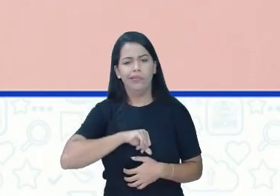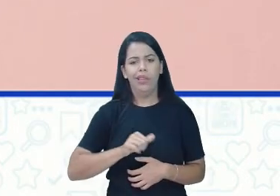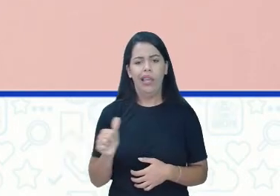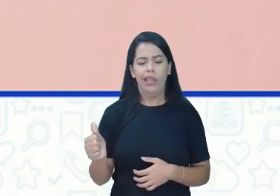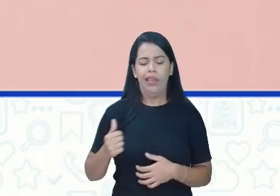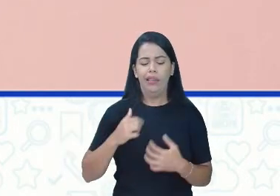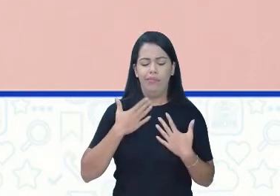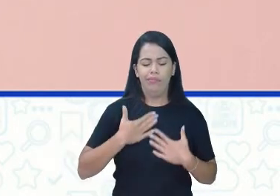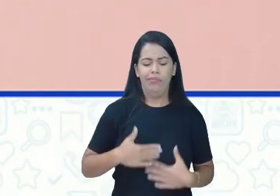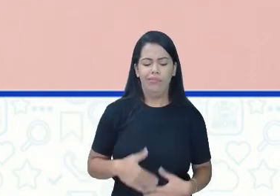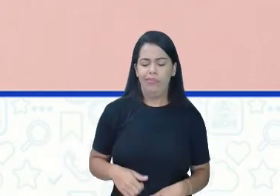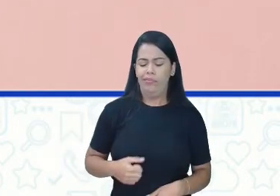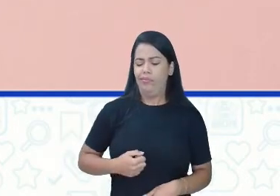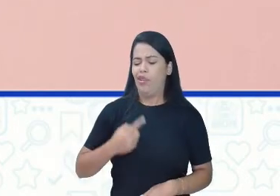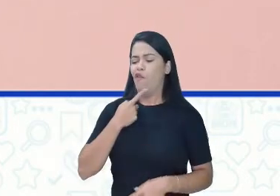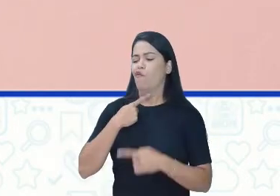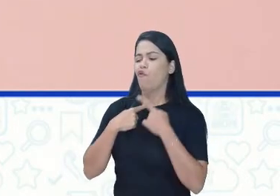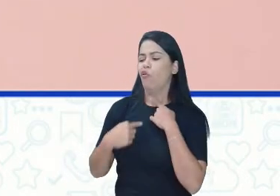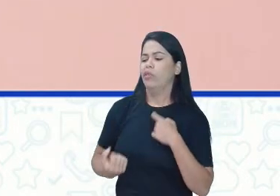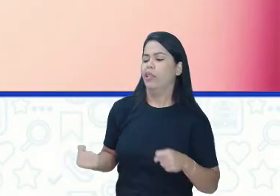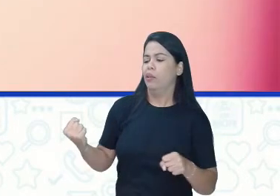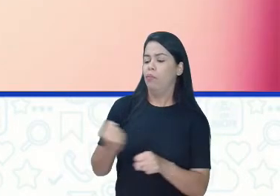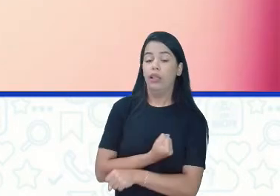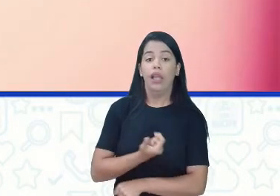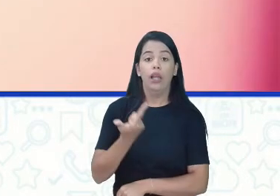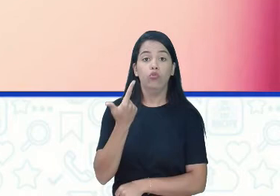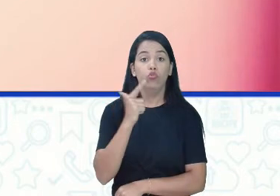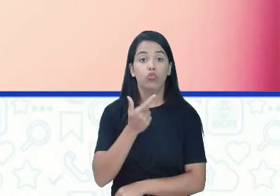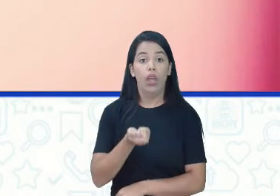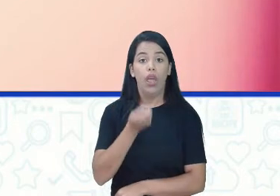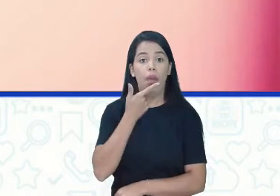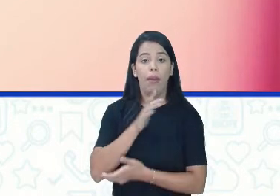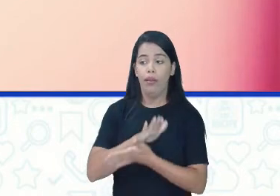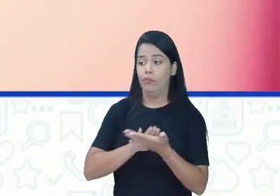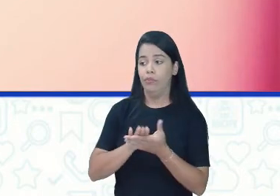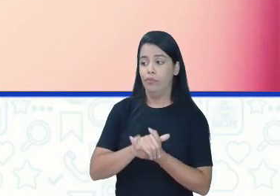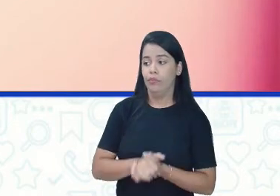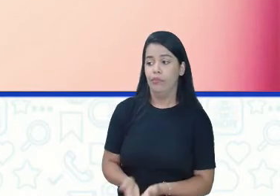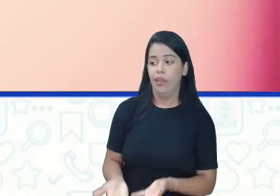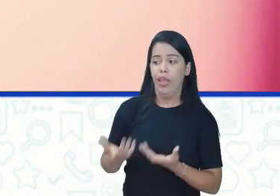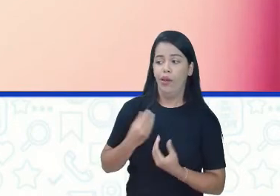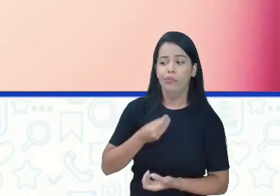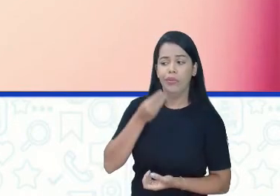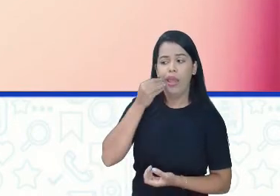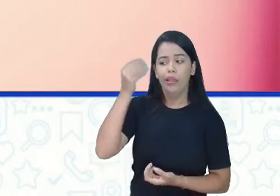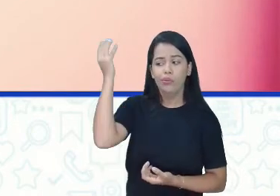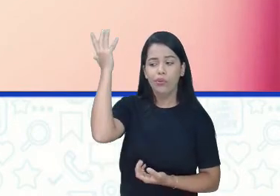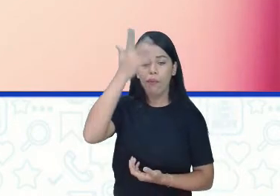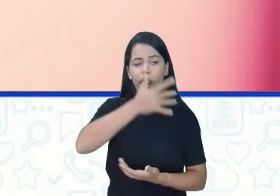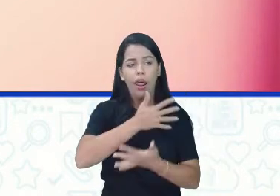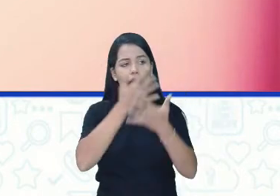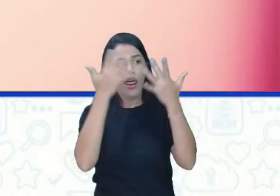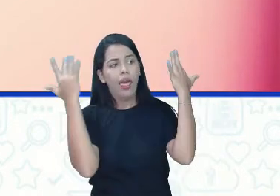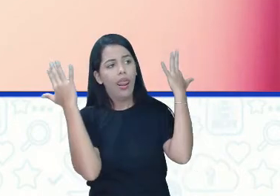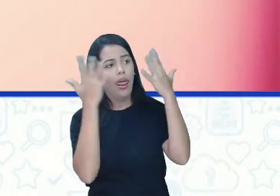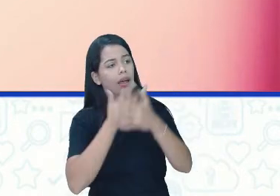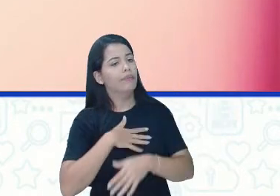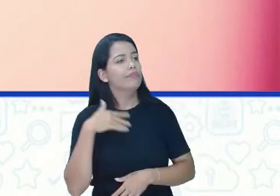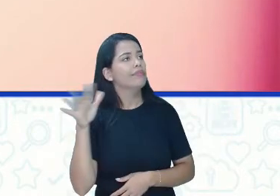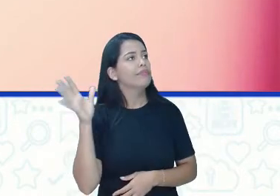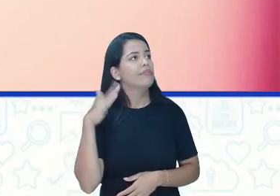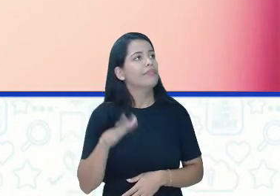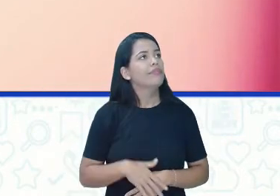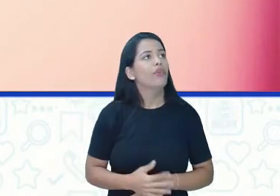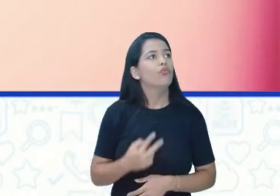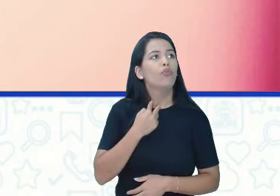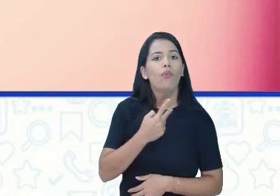vontade de matar. Não há remédio para esta doença. Eu procuro distrair-me nas ocasiões como não posso falar.